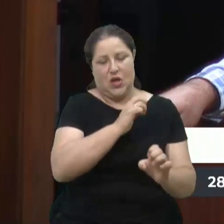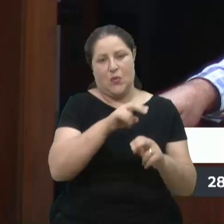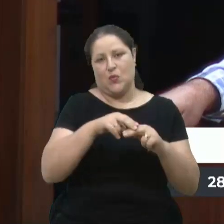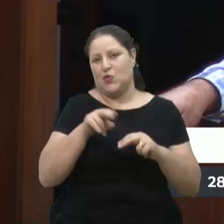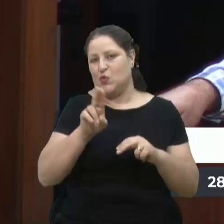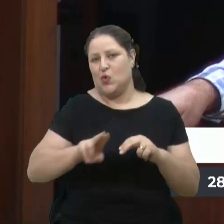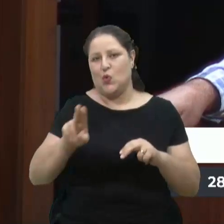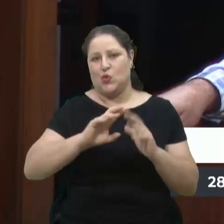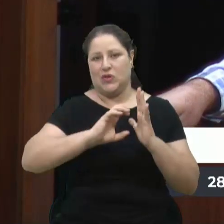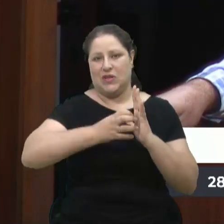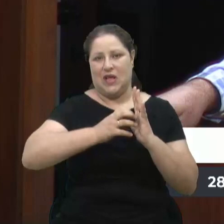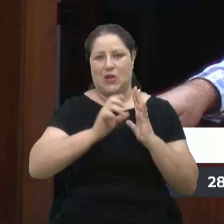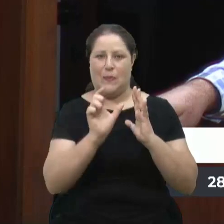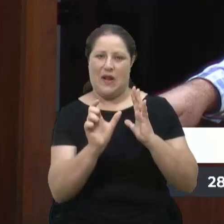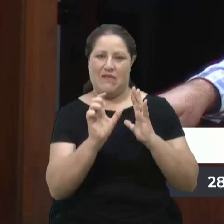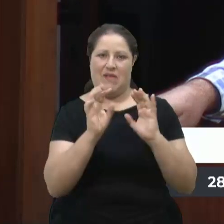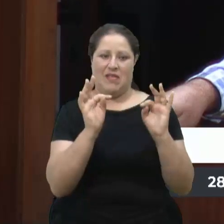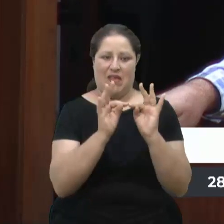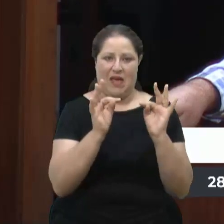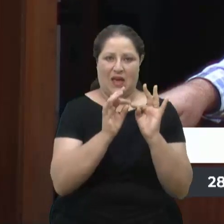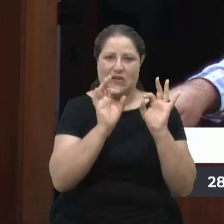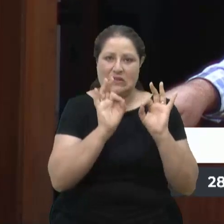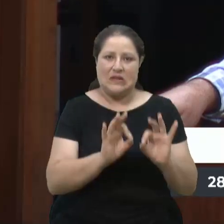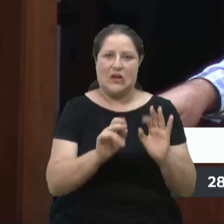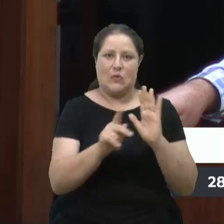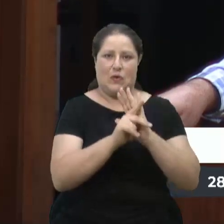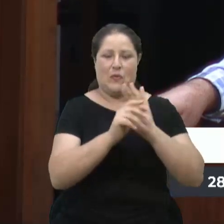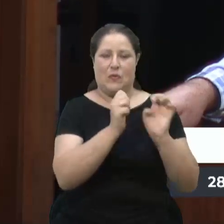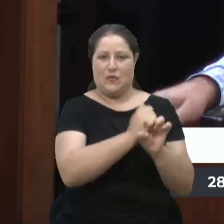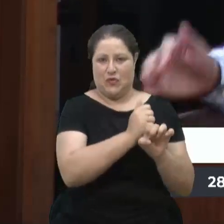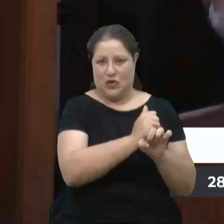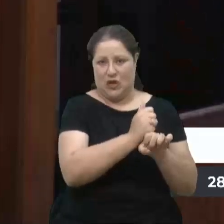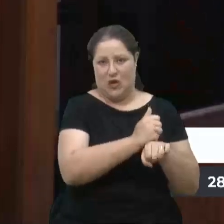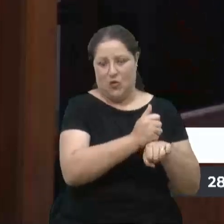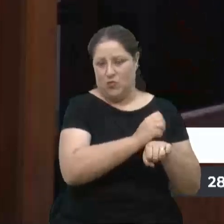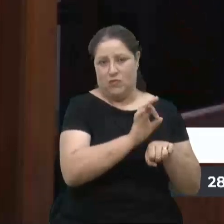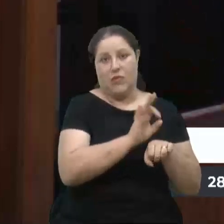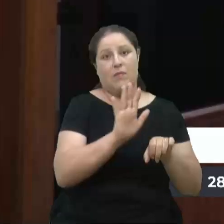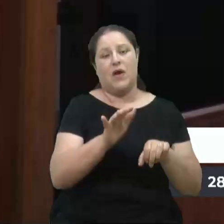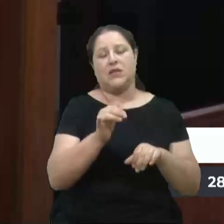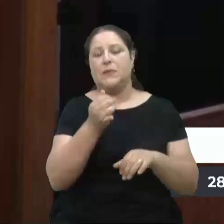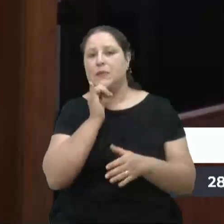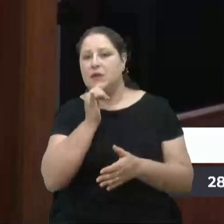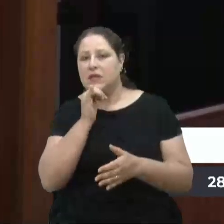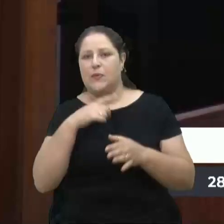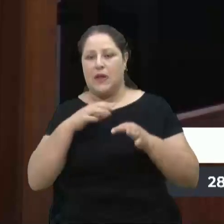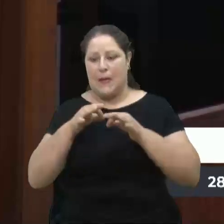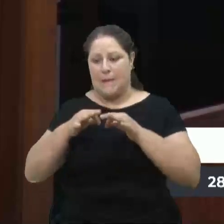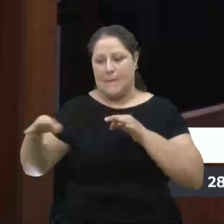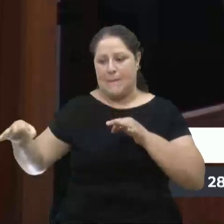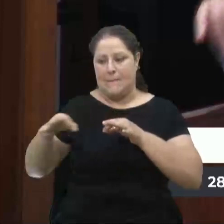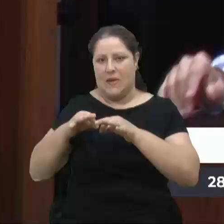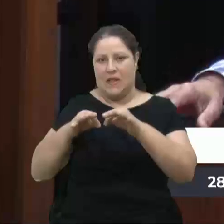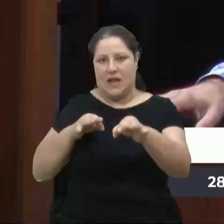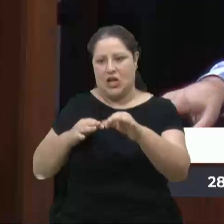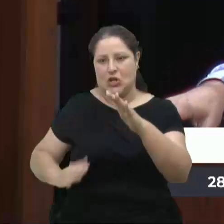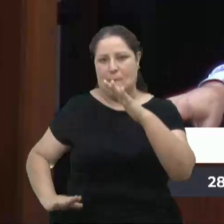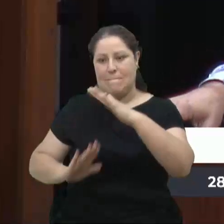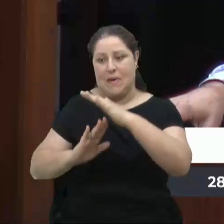dados técnicos precisos das categorias, mas, por exemplo, na metragem máxima para